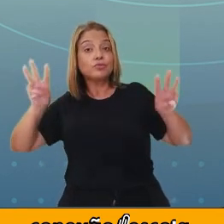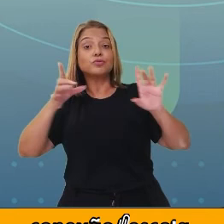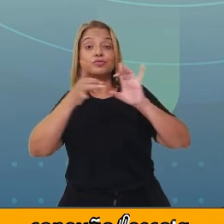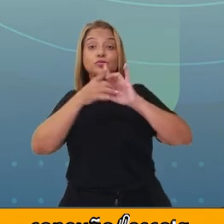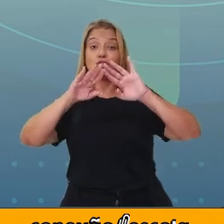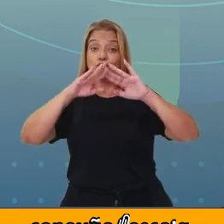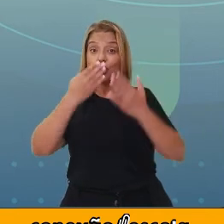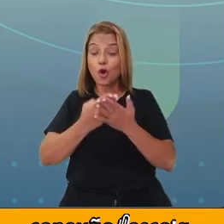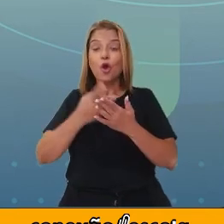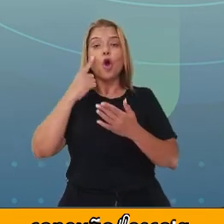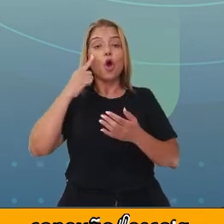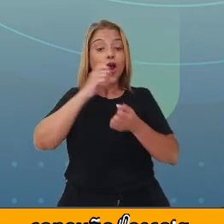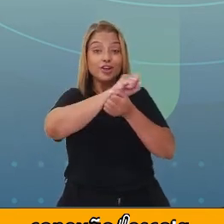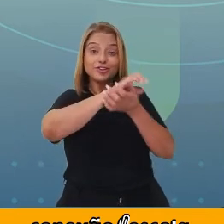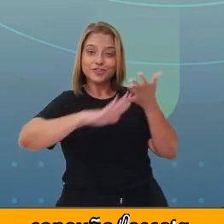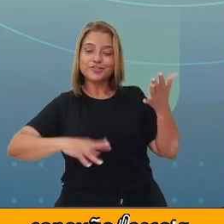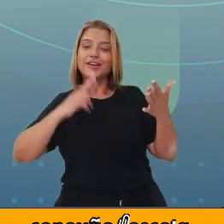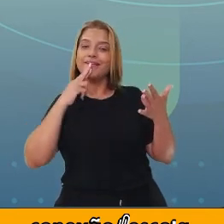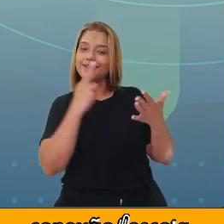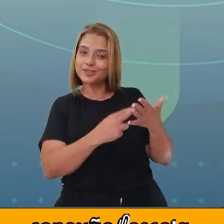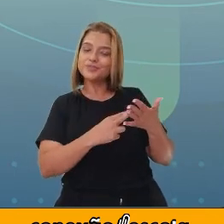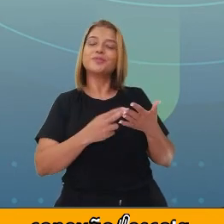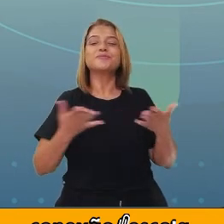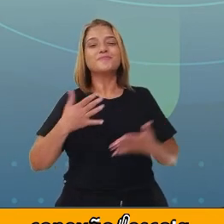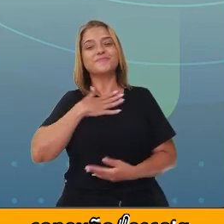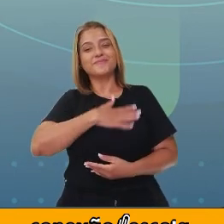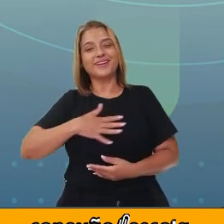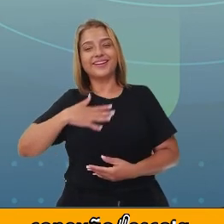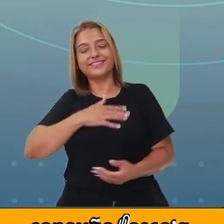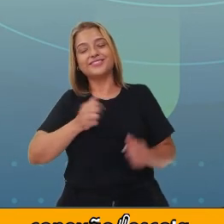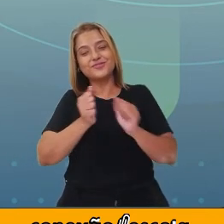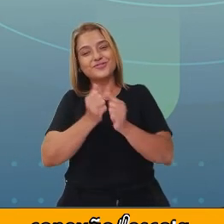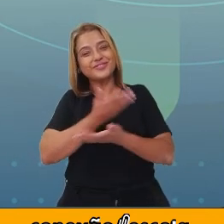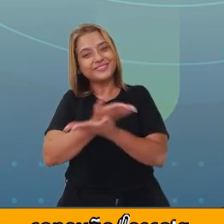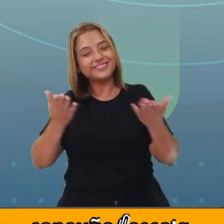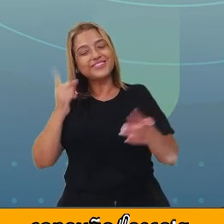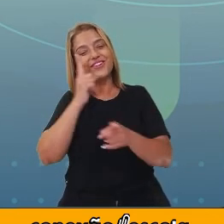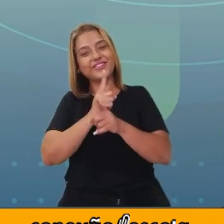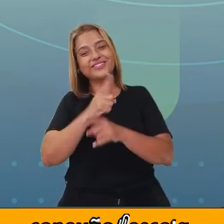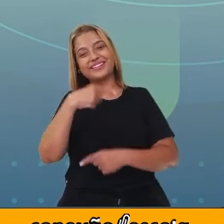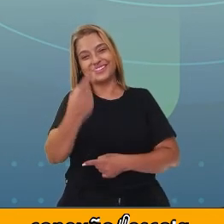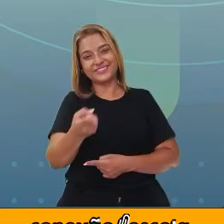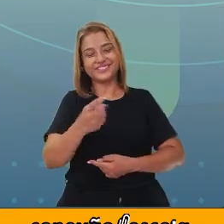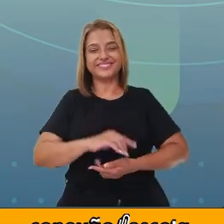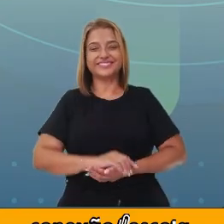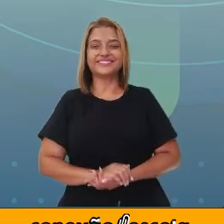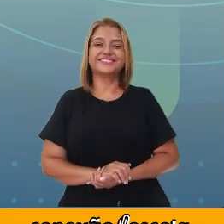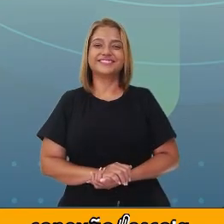Conexão Escola. Foi um prazer estar com vocês e até a próxima!